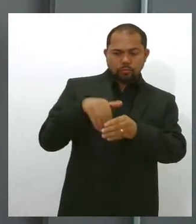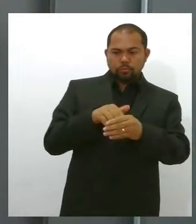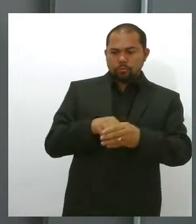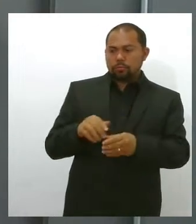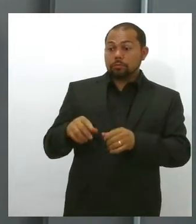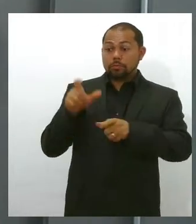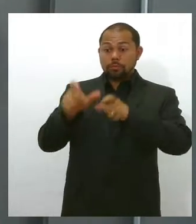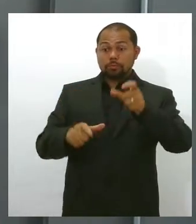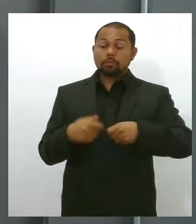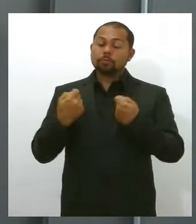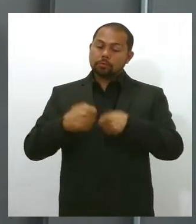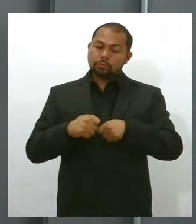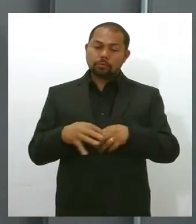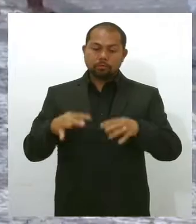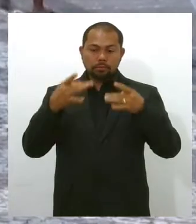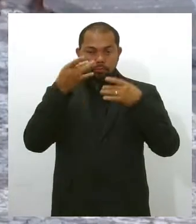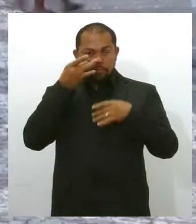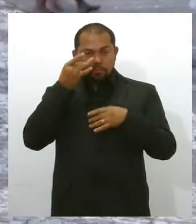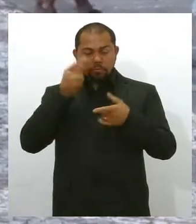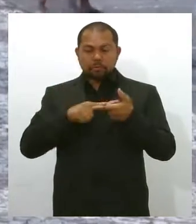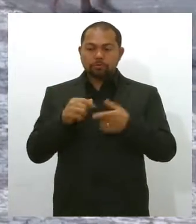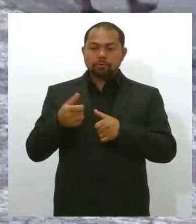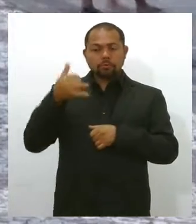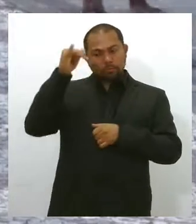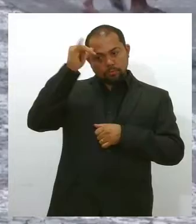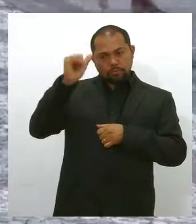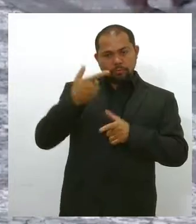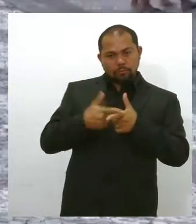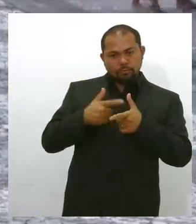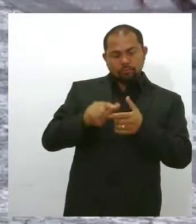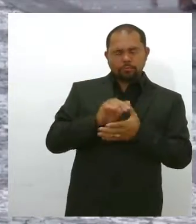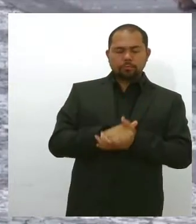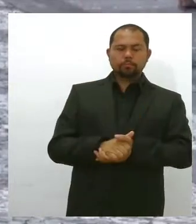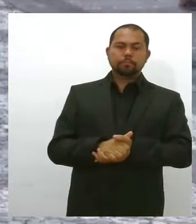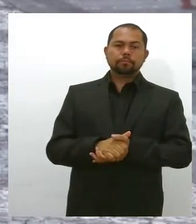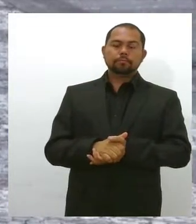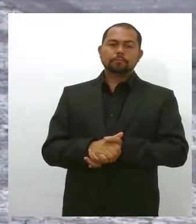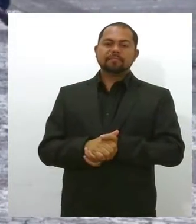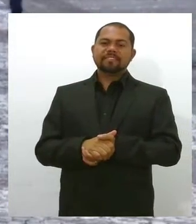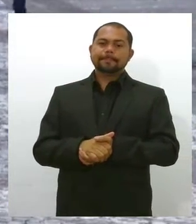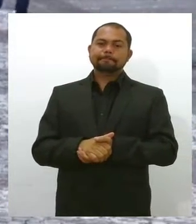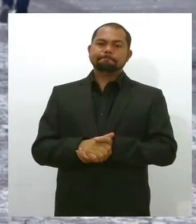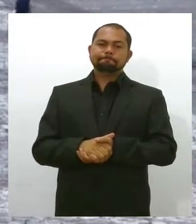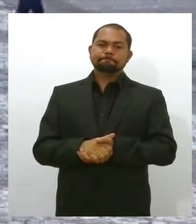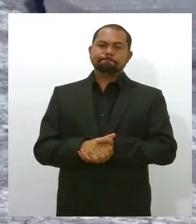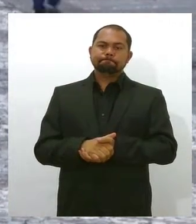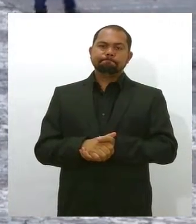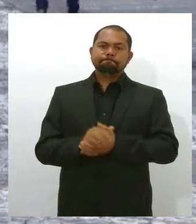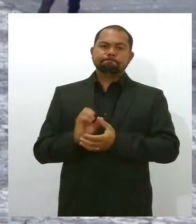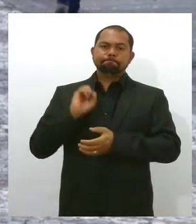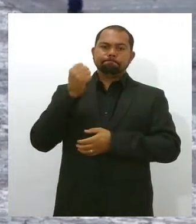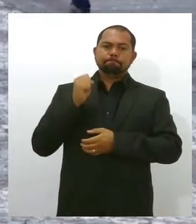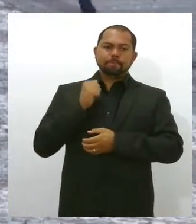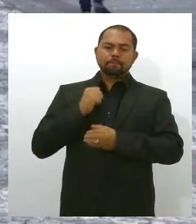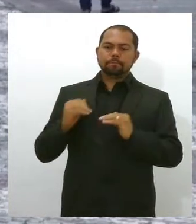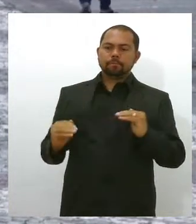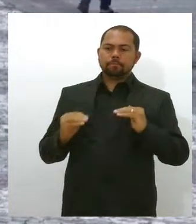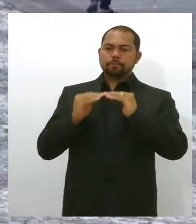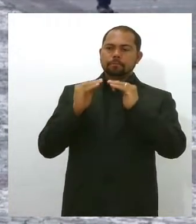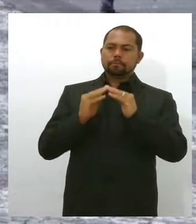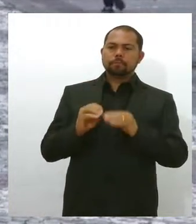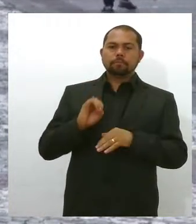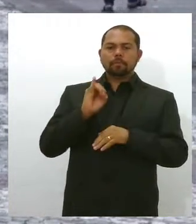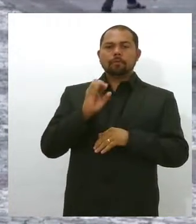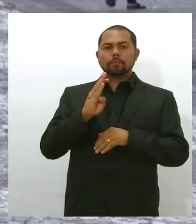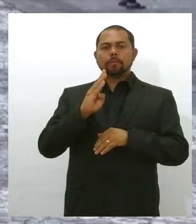transtornos na hora de votar em Sergipe de acordo com o Instituto Brasileiro de geografia e estatística o IBGE